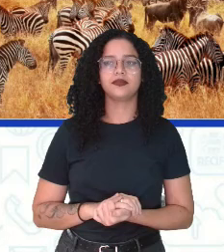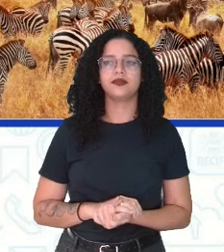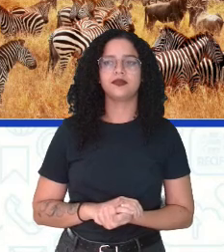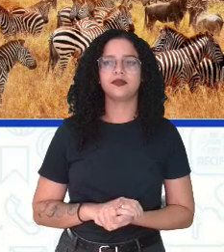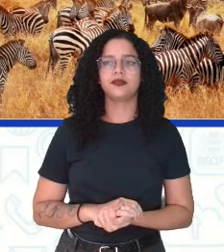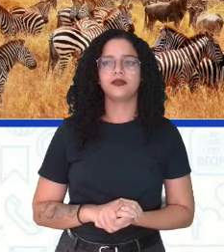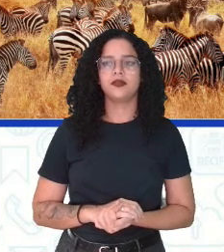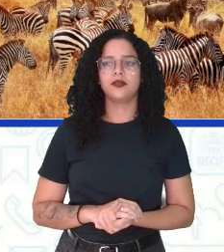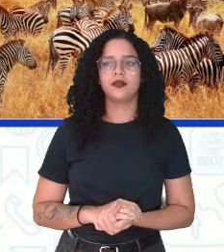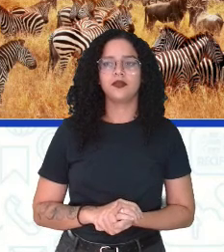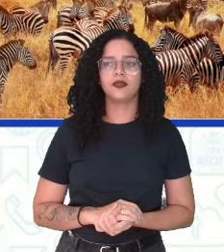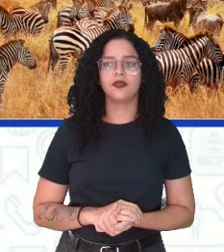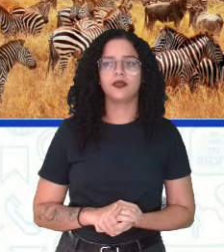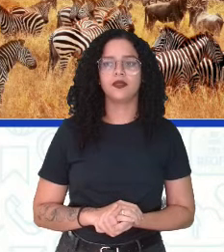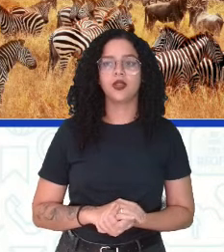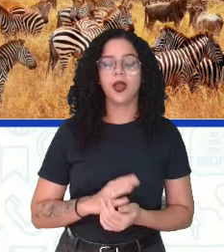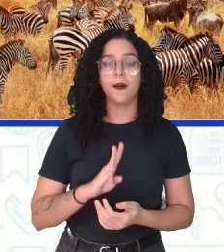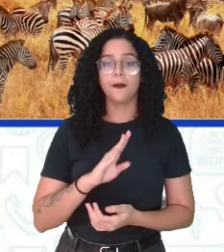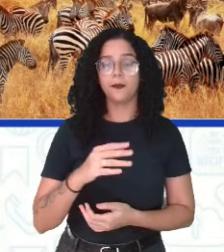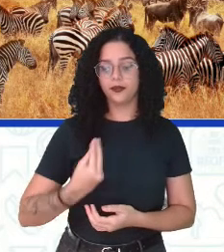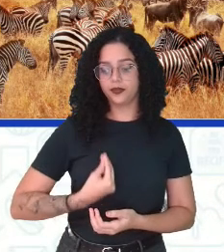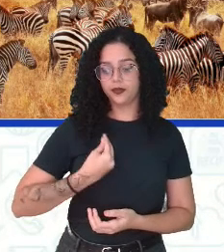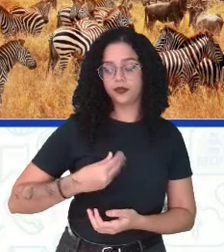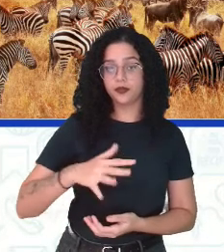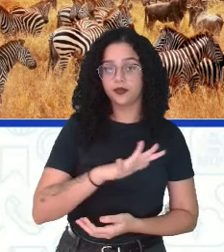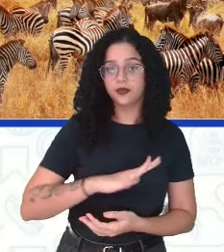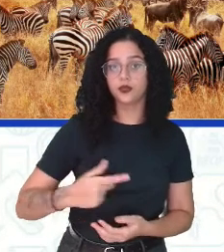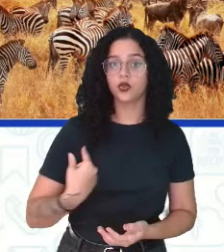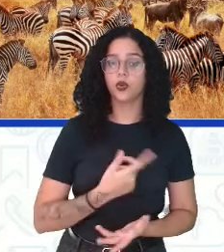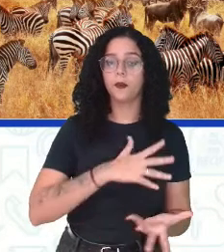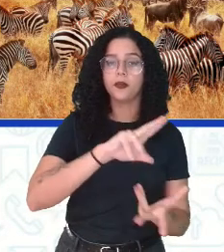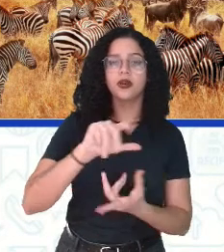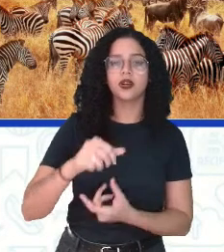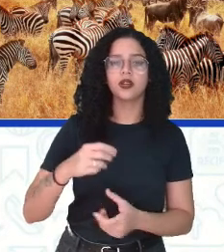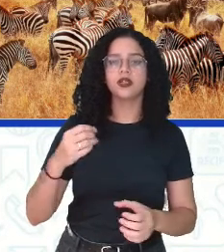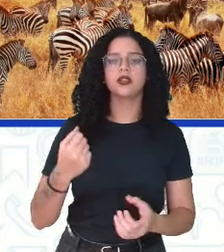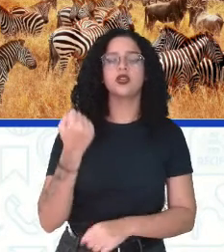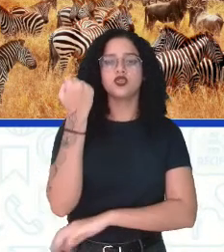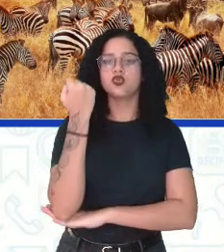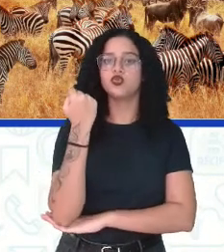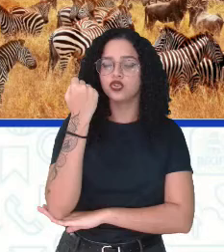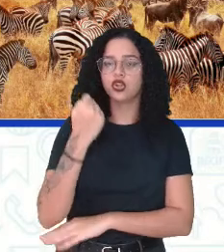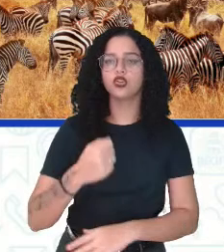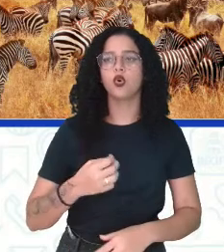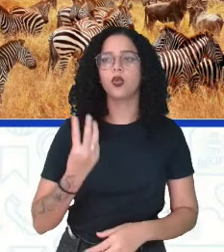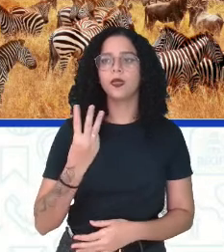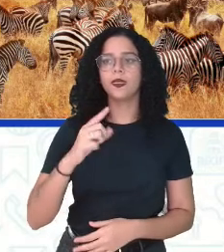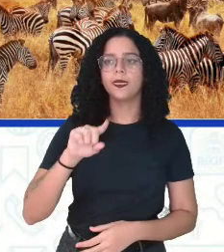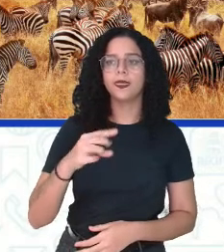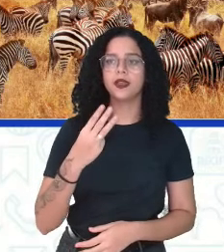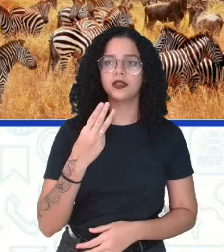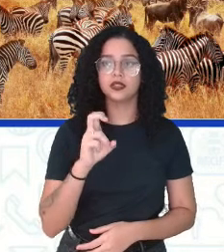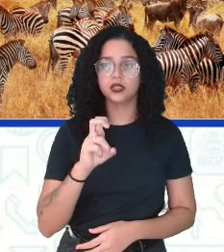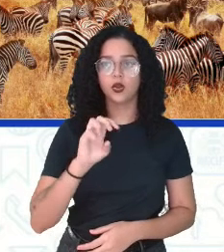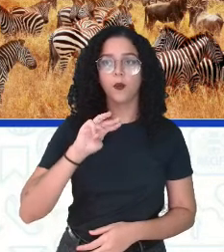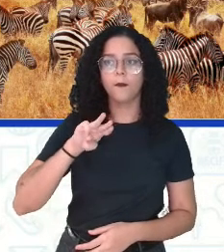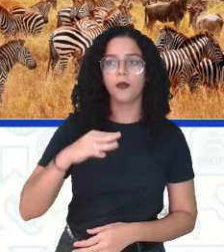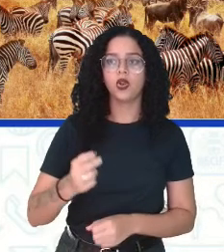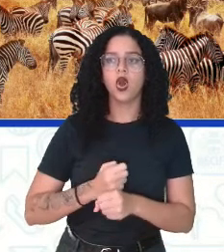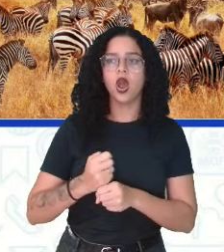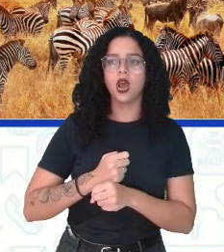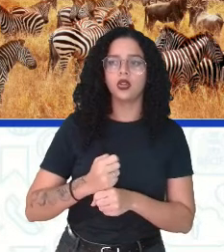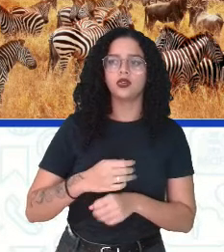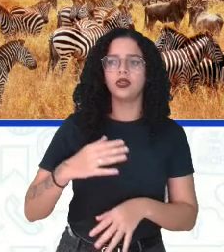né? Como toda a biodiversidade do nosso planeta se sustentou por 3,5 bilhões de anos, apesar de todas